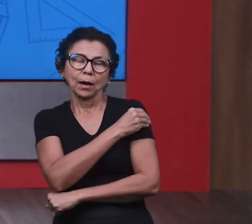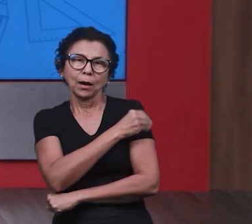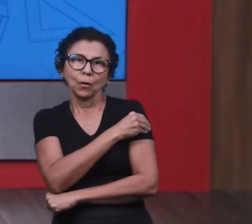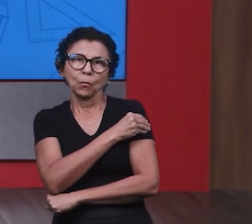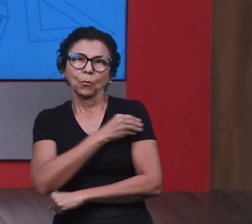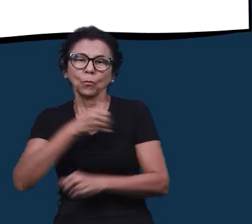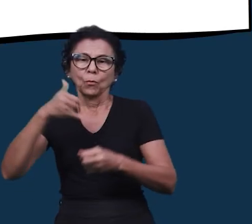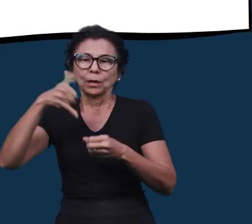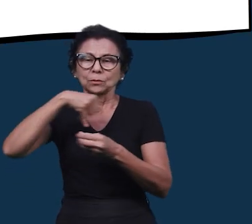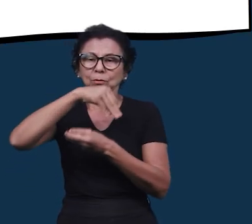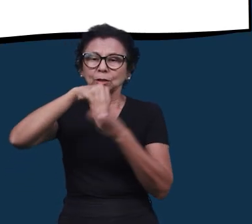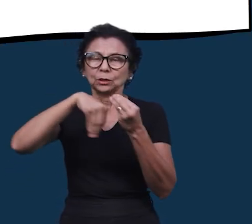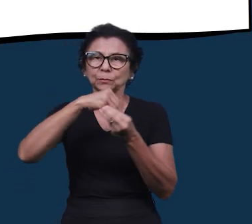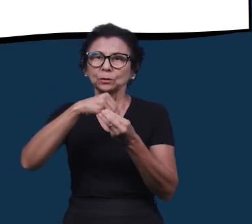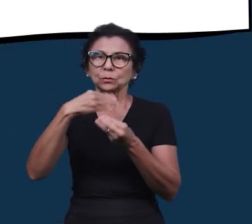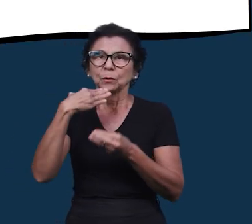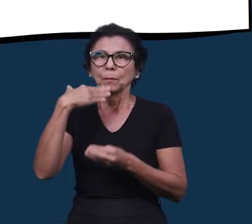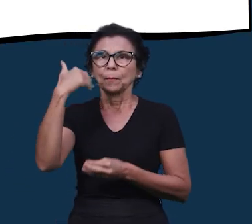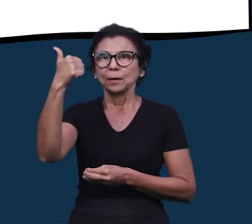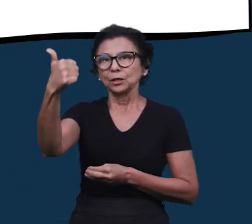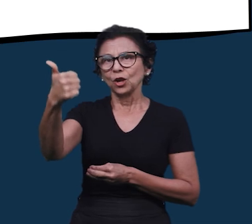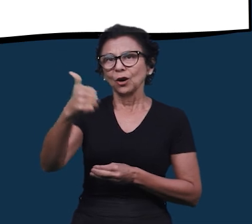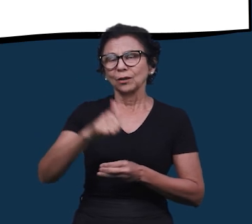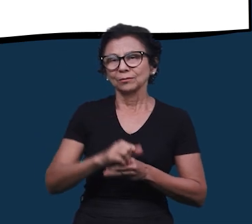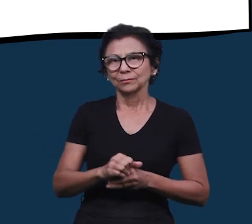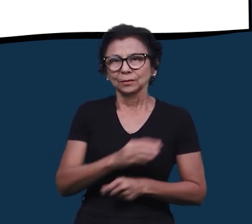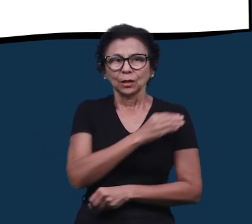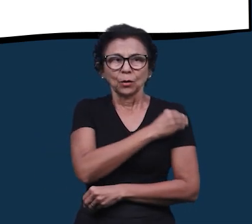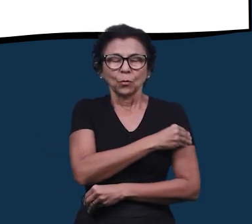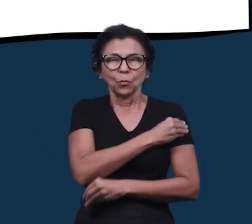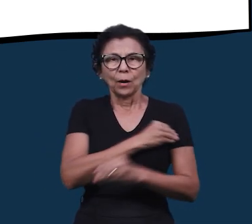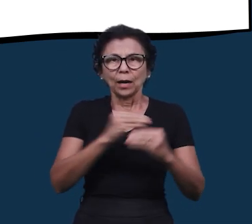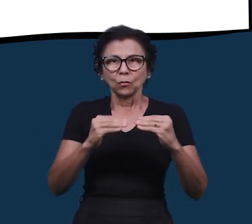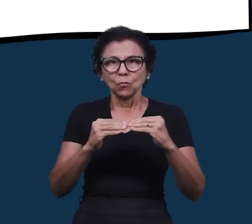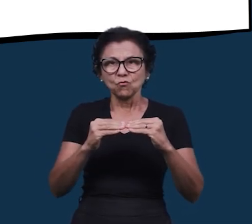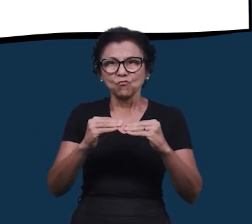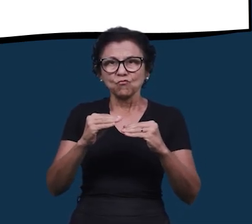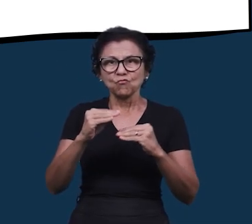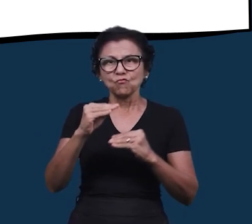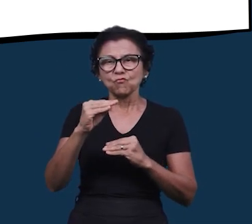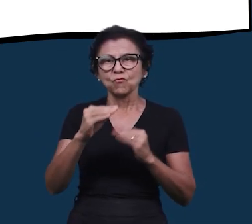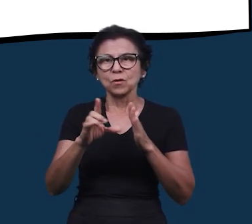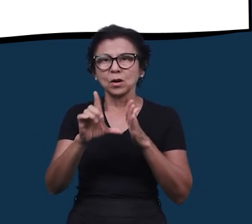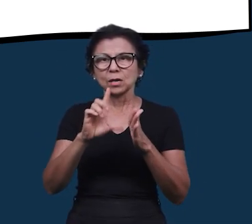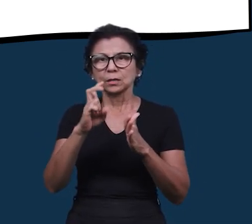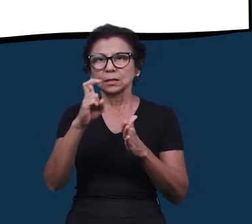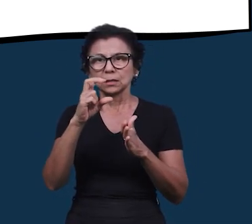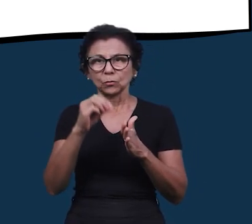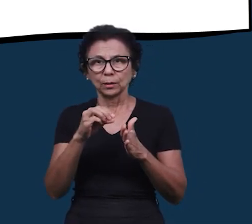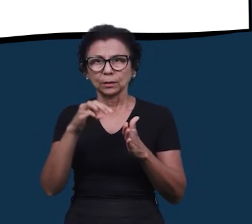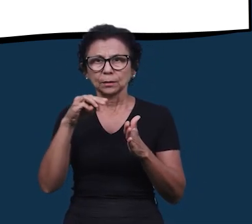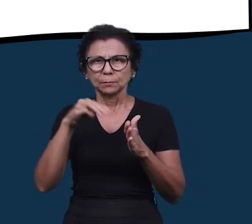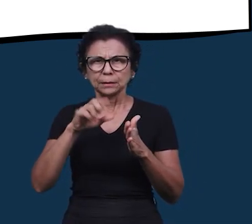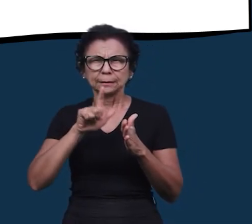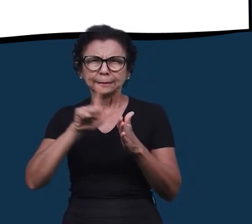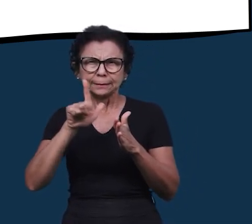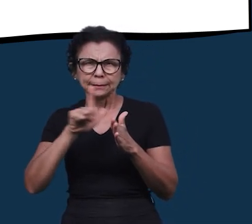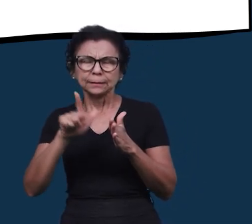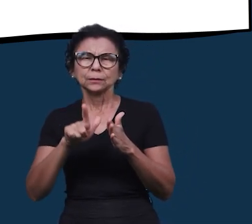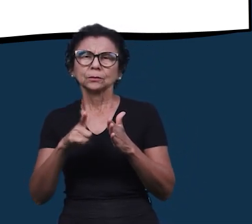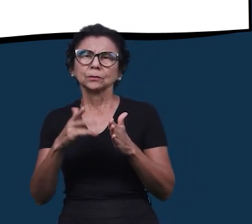Então, todo o álcool que estava na gasolina foi para a água. Então, o volume de água, que era 50 mililitros, agora passou a